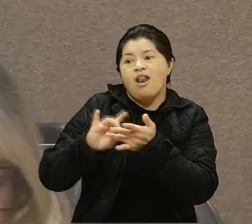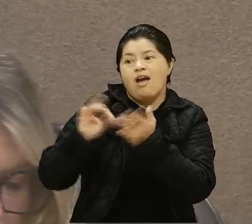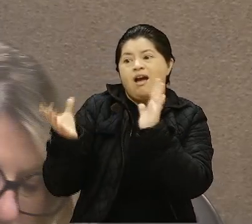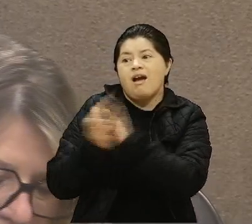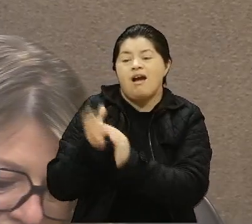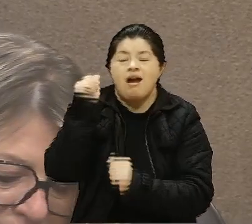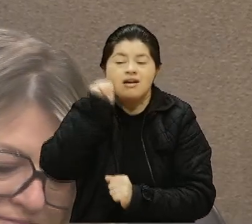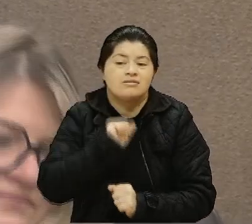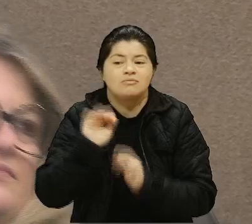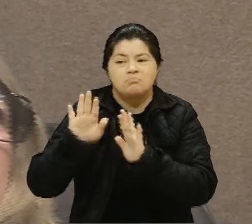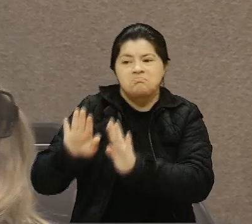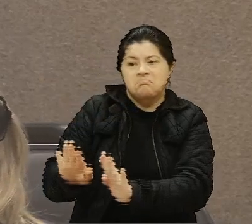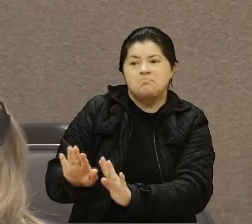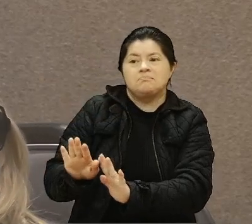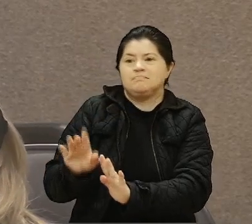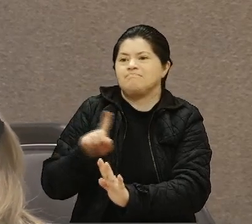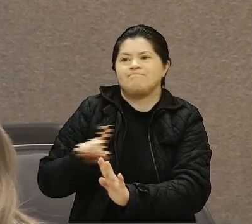assunto.